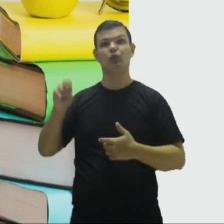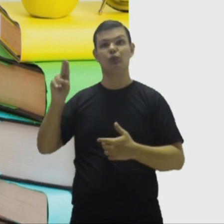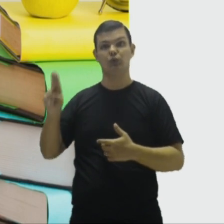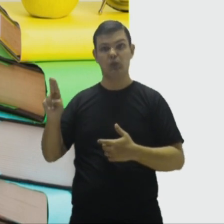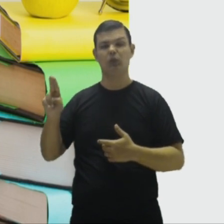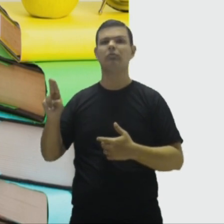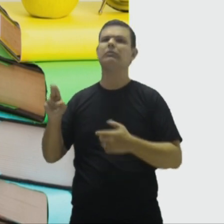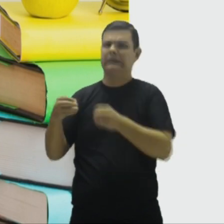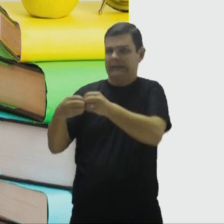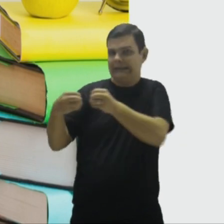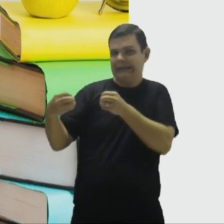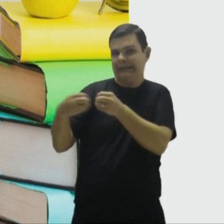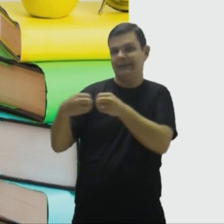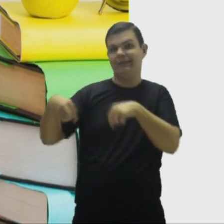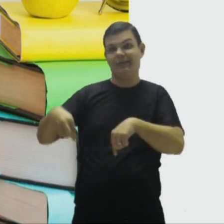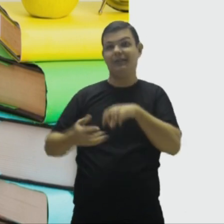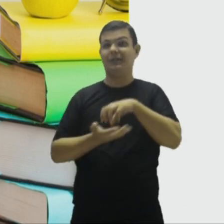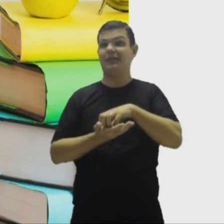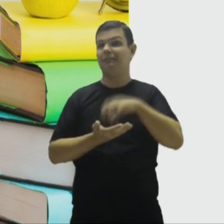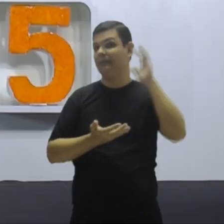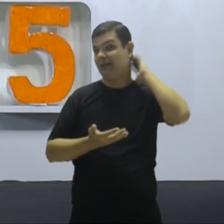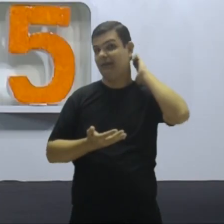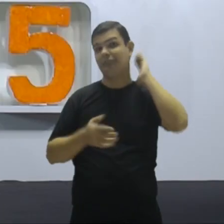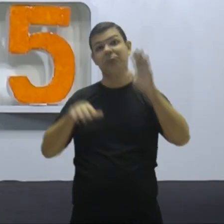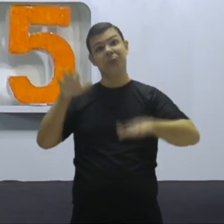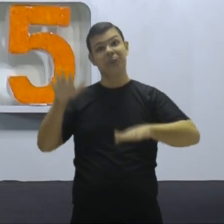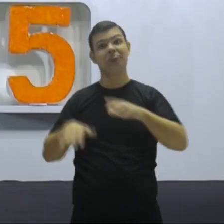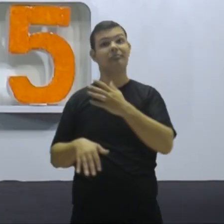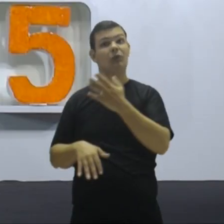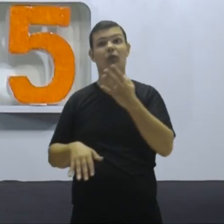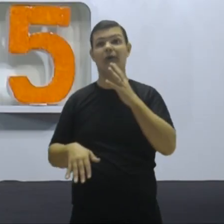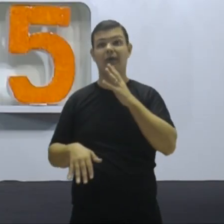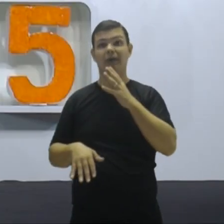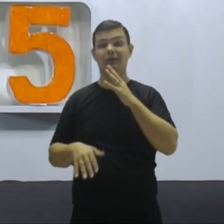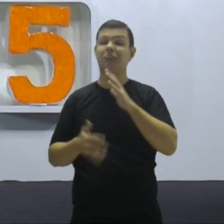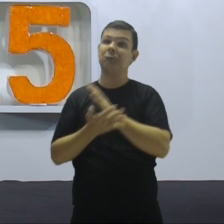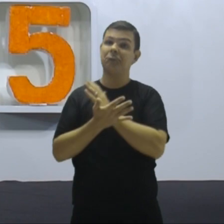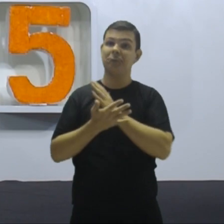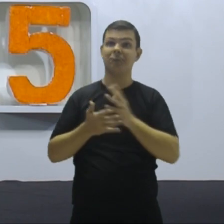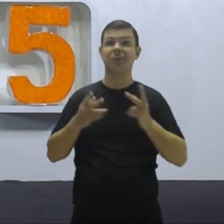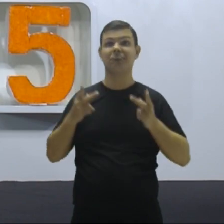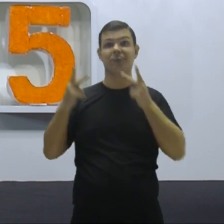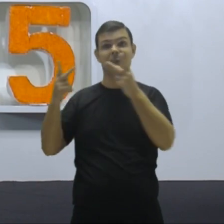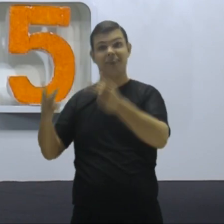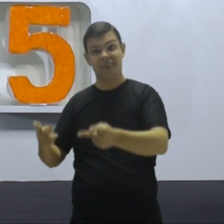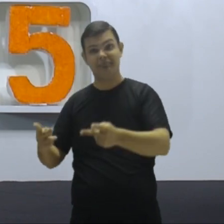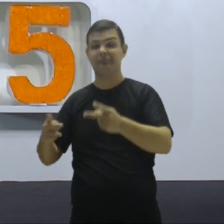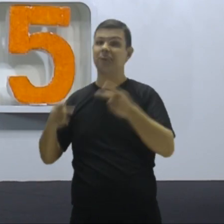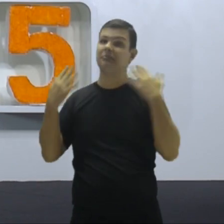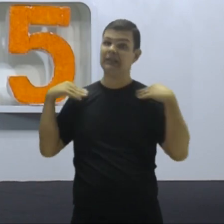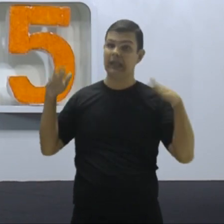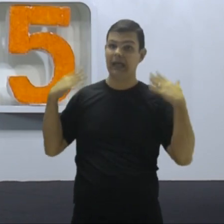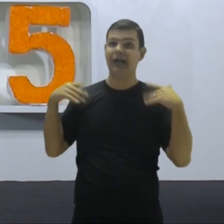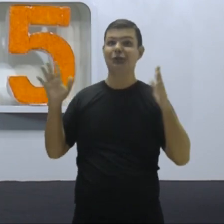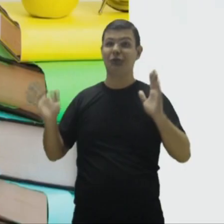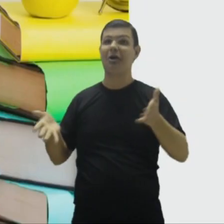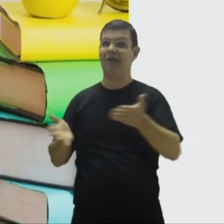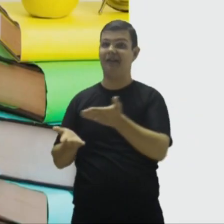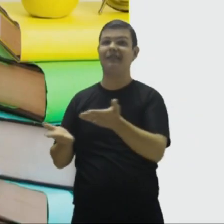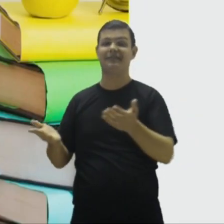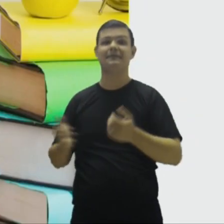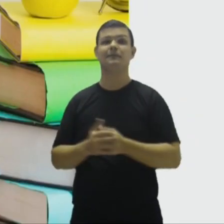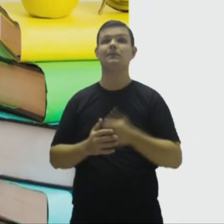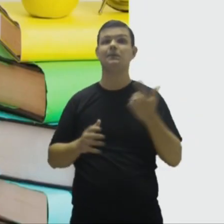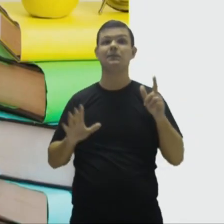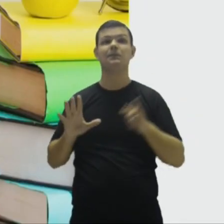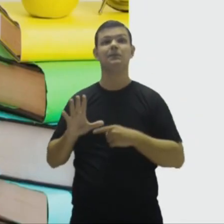muito próximo daqui. Talvez vocês conheçam, alguns até foram passear para essa região agora no mês de julho, tá?